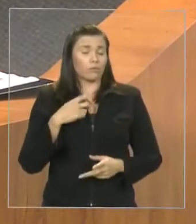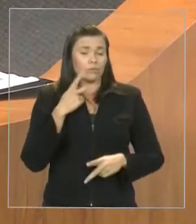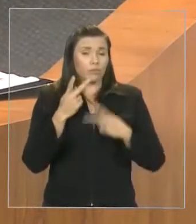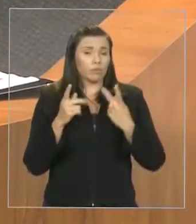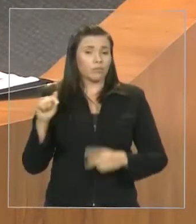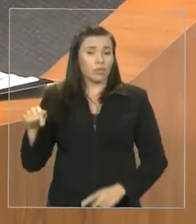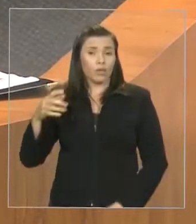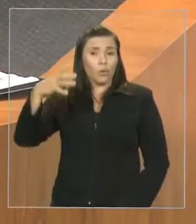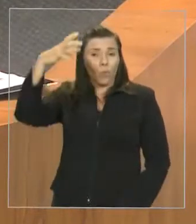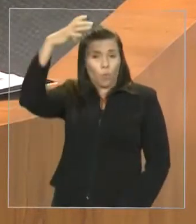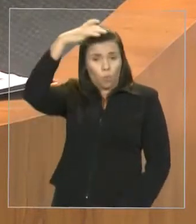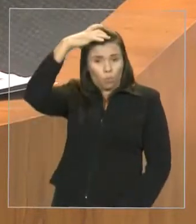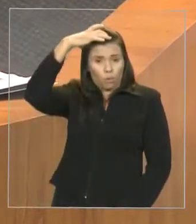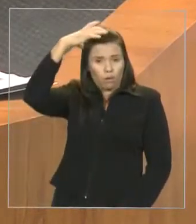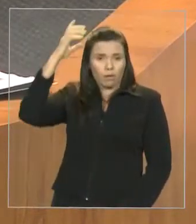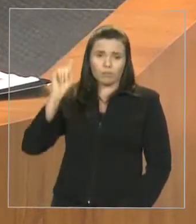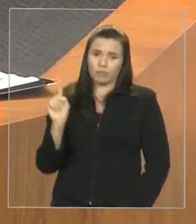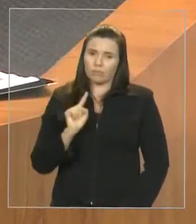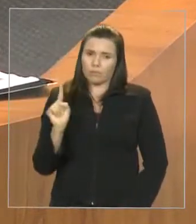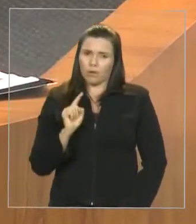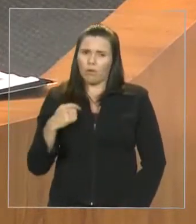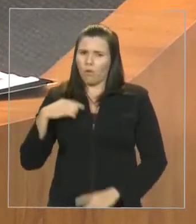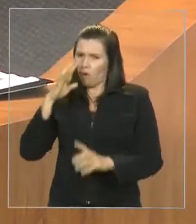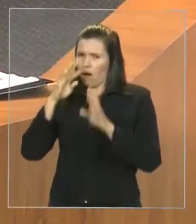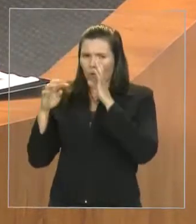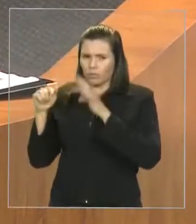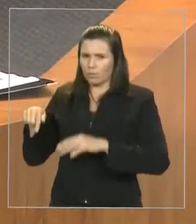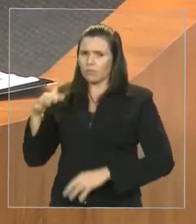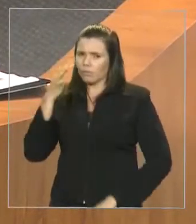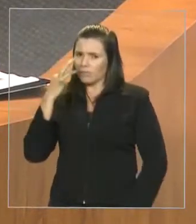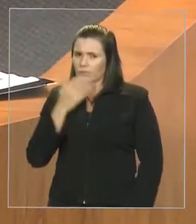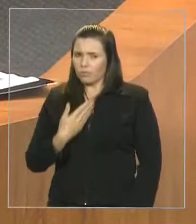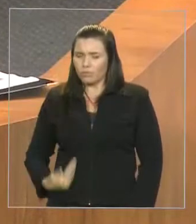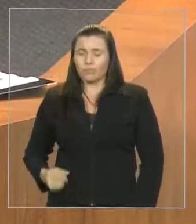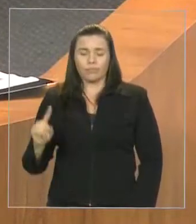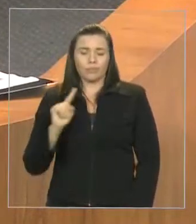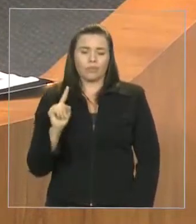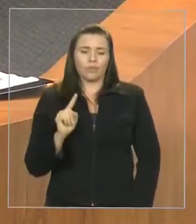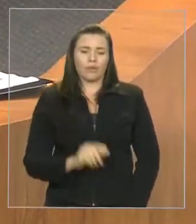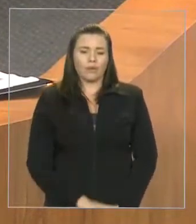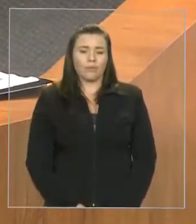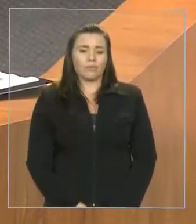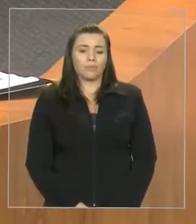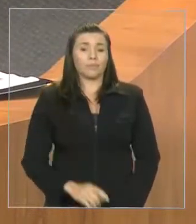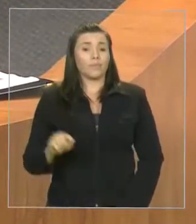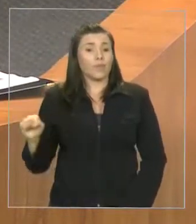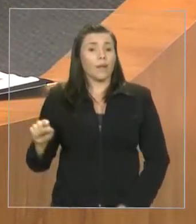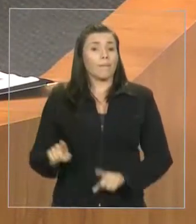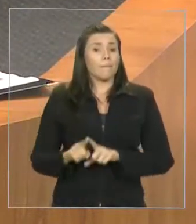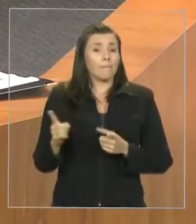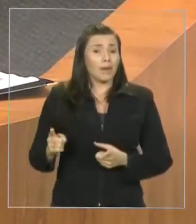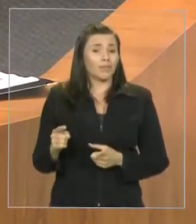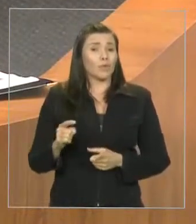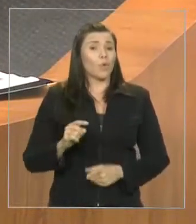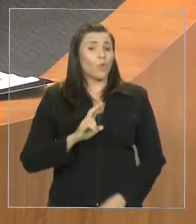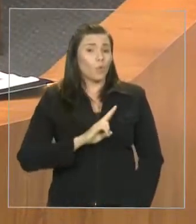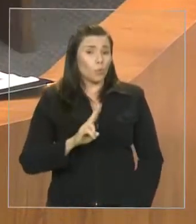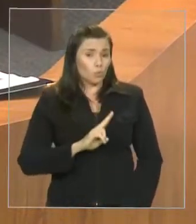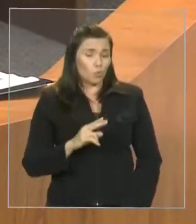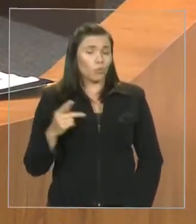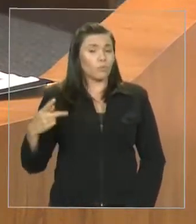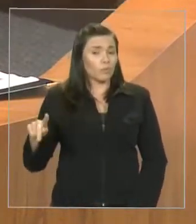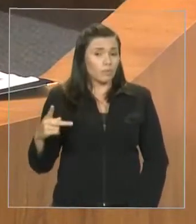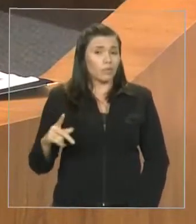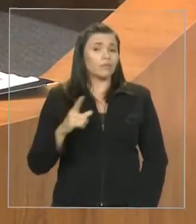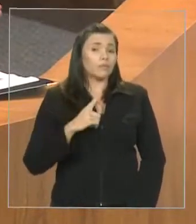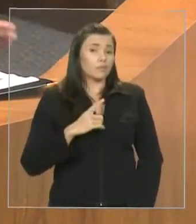Jato, estou dizendo que quando o governador Flávio Dino teve ciência que o seu nome estava delatado na Lava Jato, e